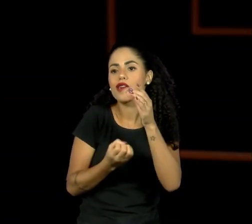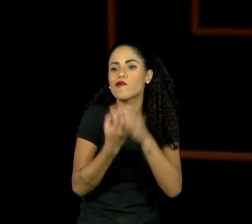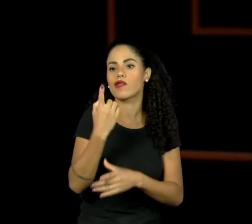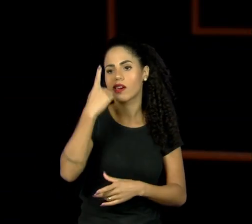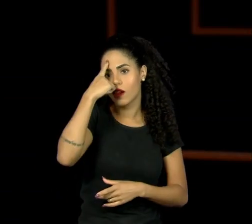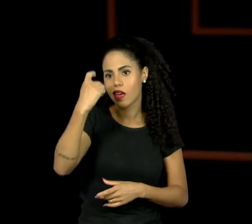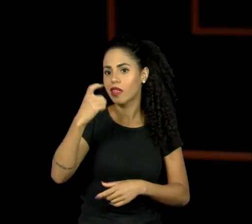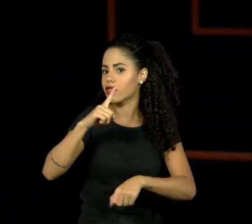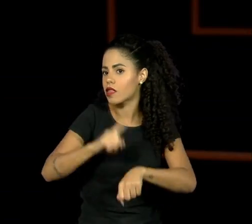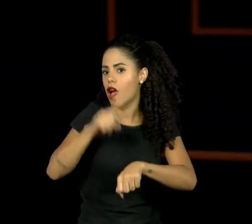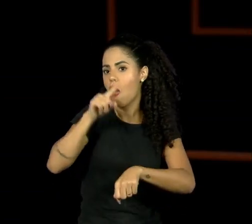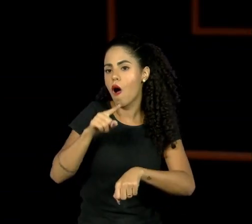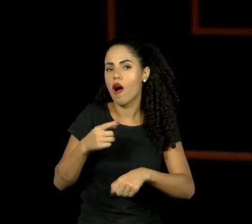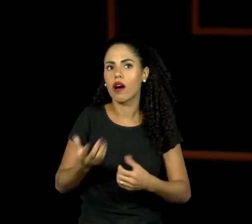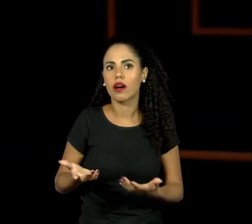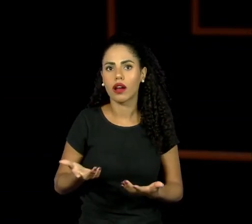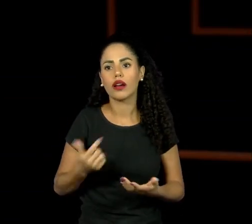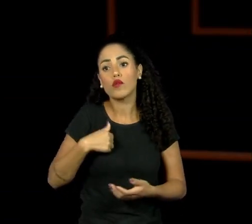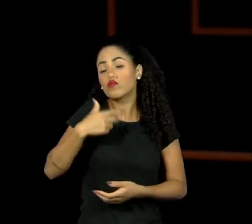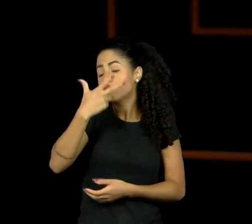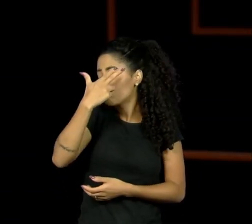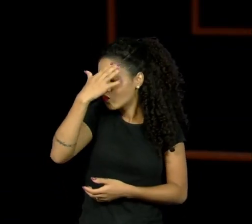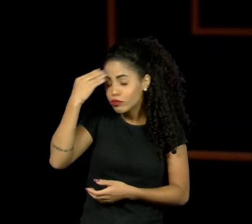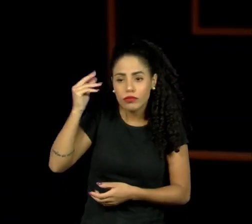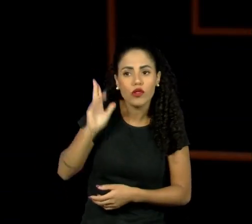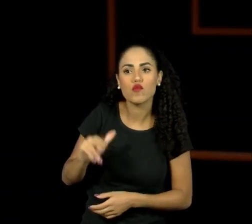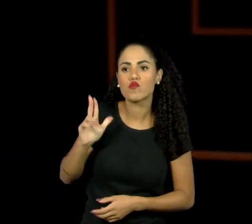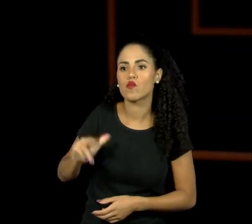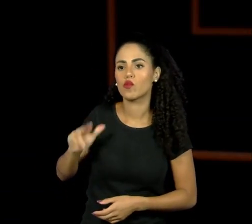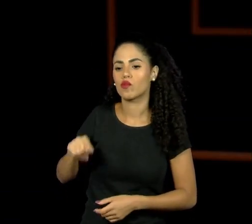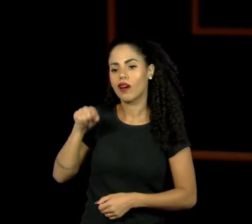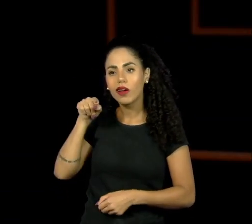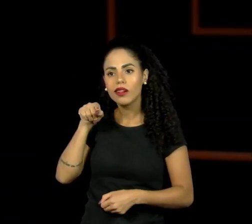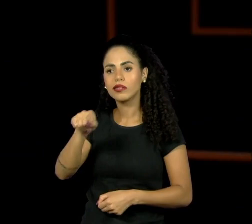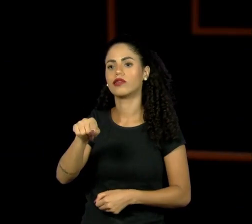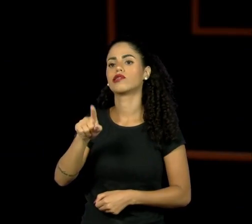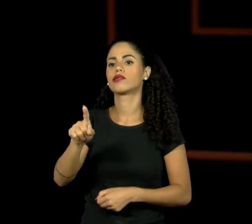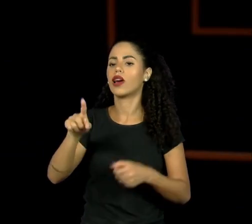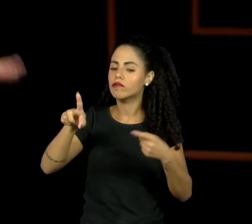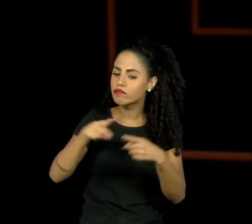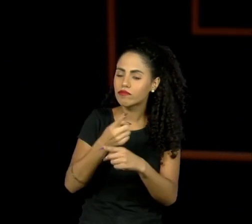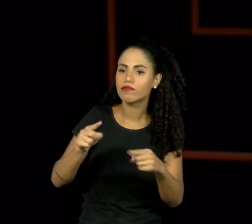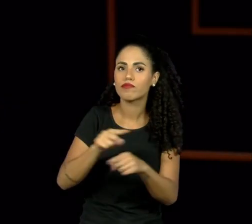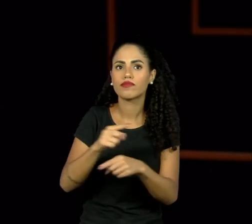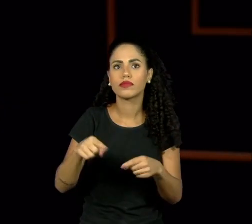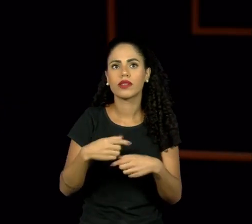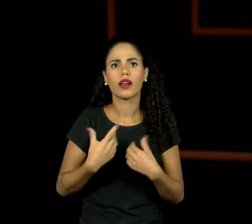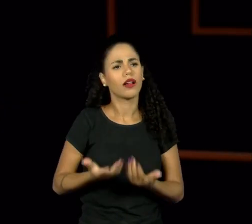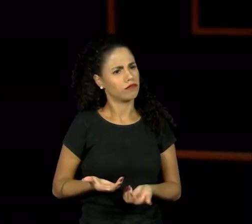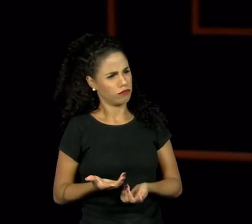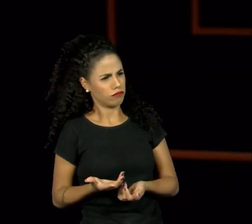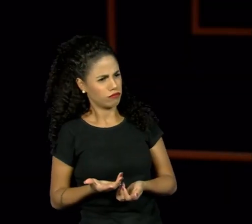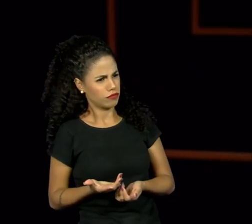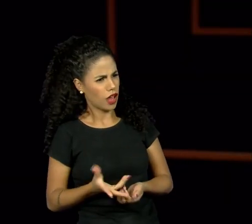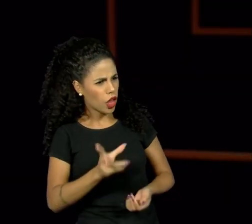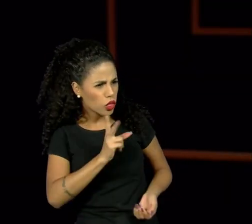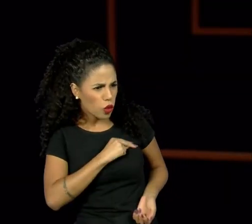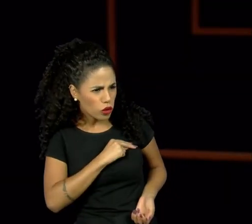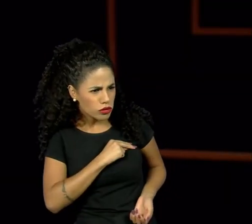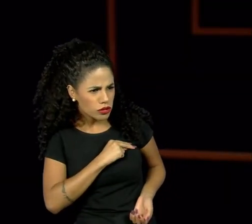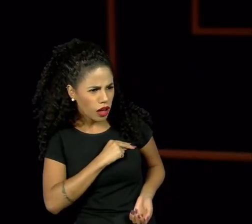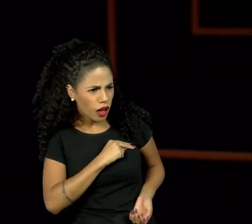essa frase, que eu nunca esqueci. Exatamente essa melodia. Ele parou e falou assim,